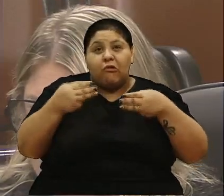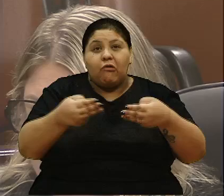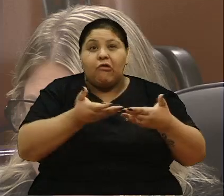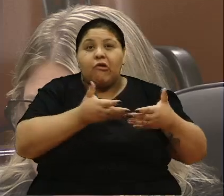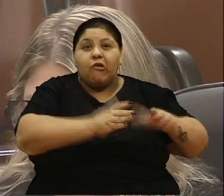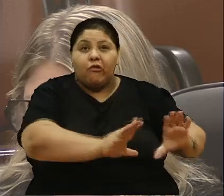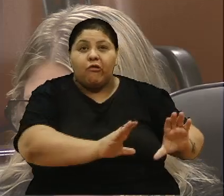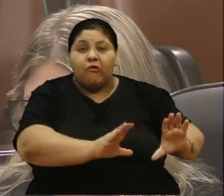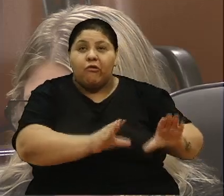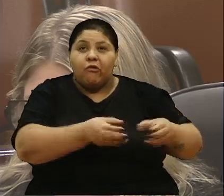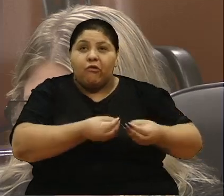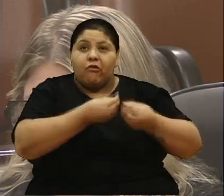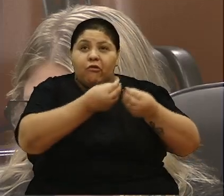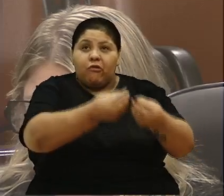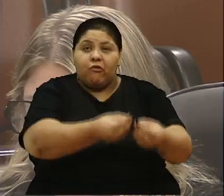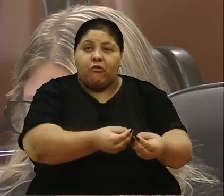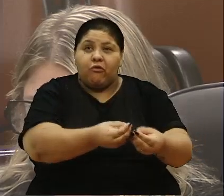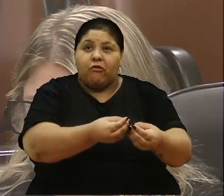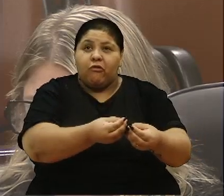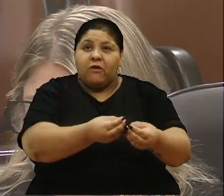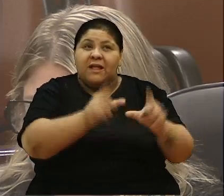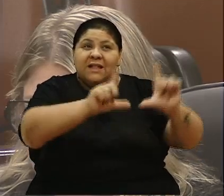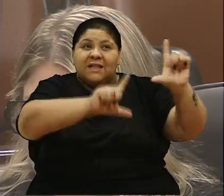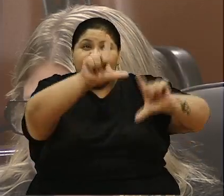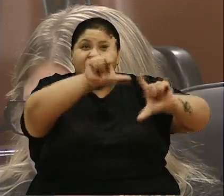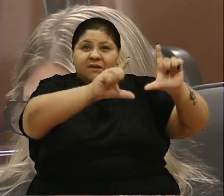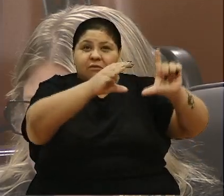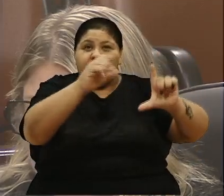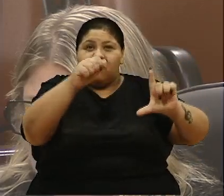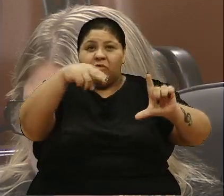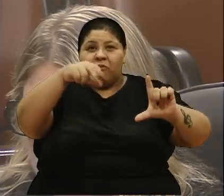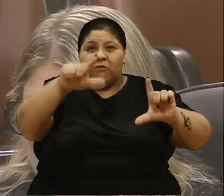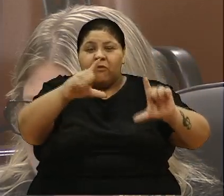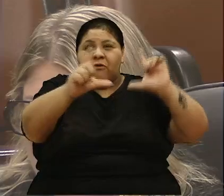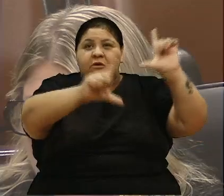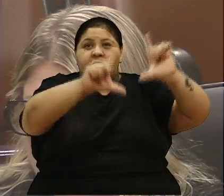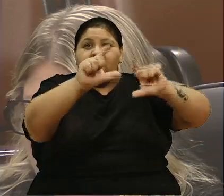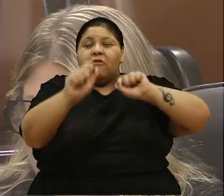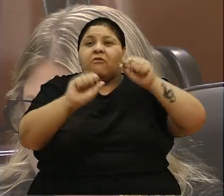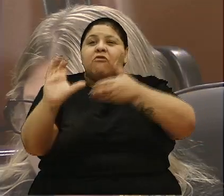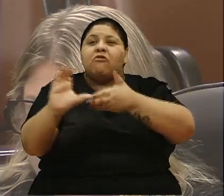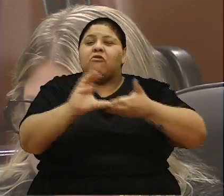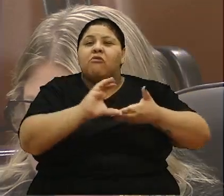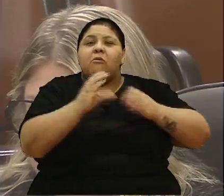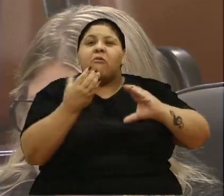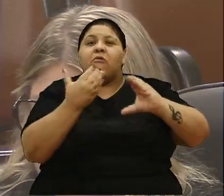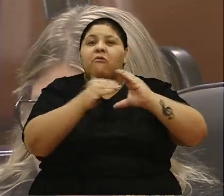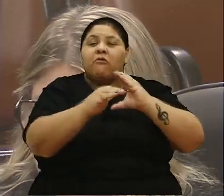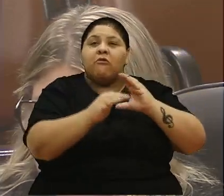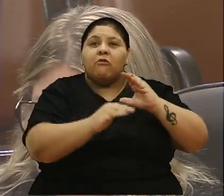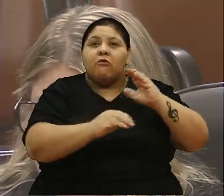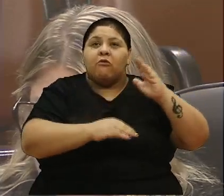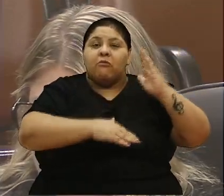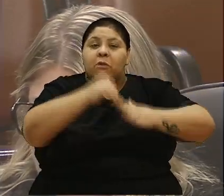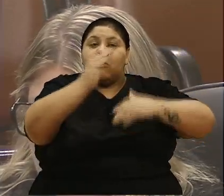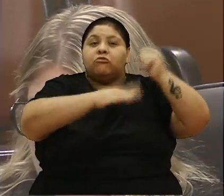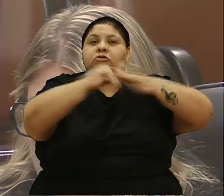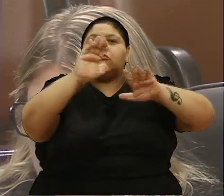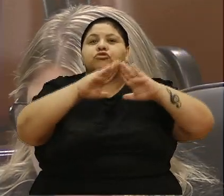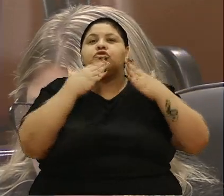contra a concessão pública dos canais televisivos, que recursos poderiam ser destinados para a construção de